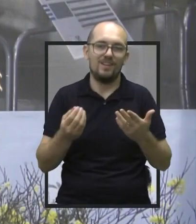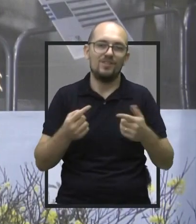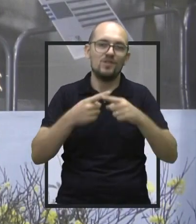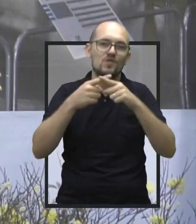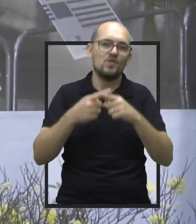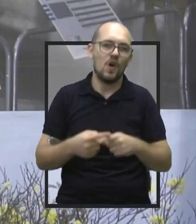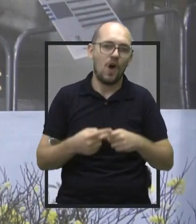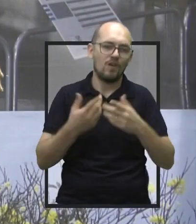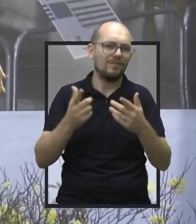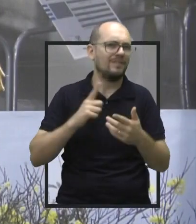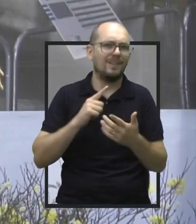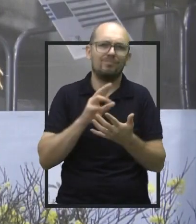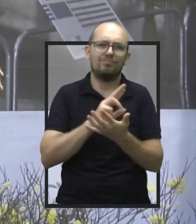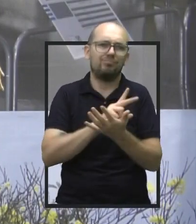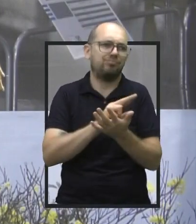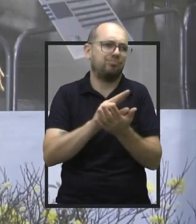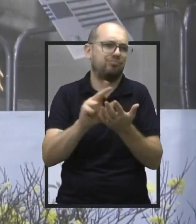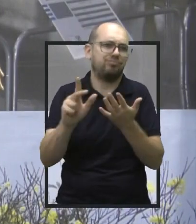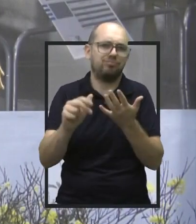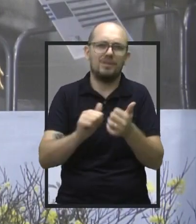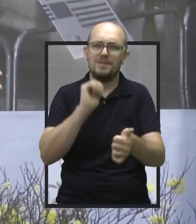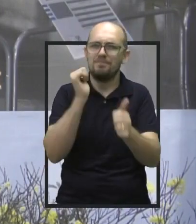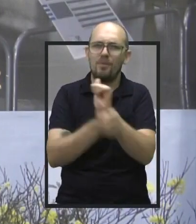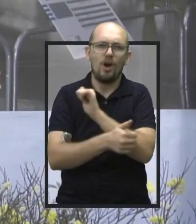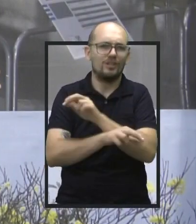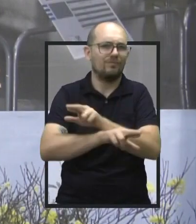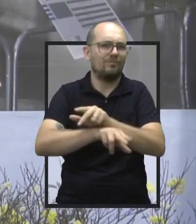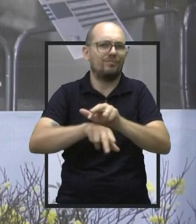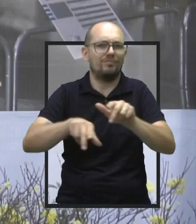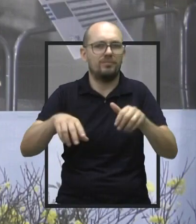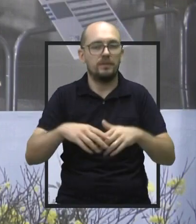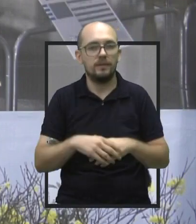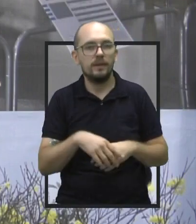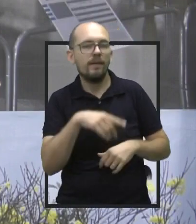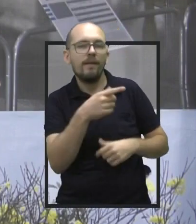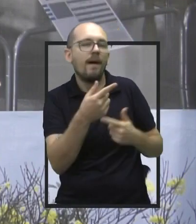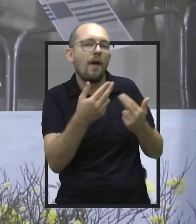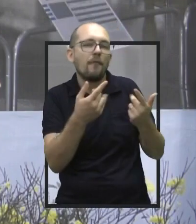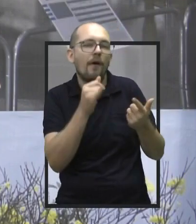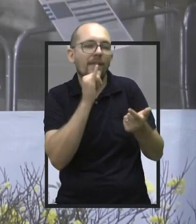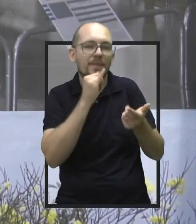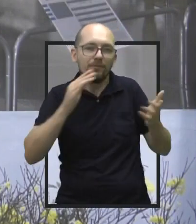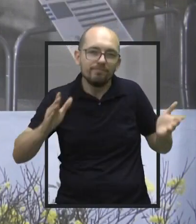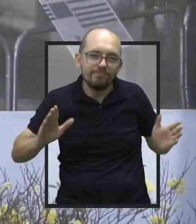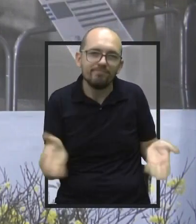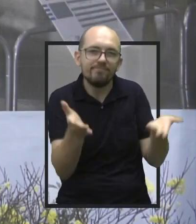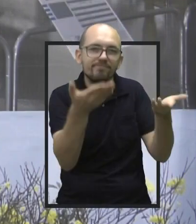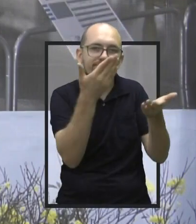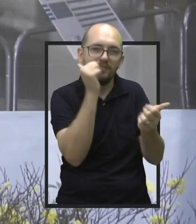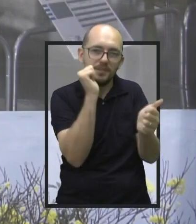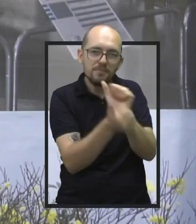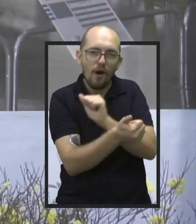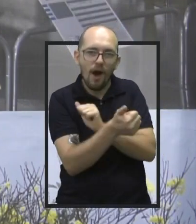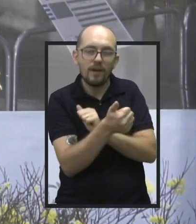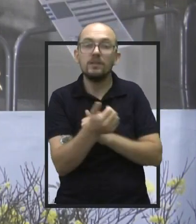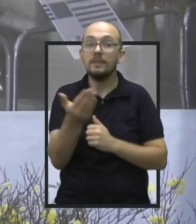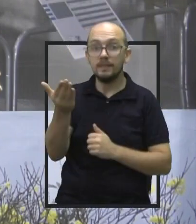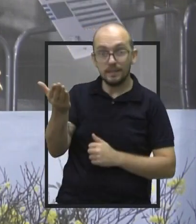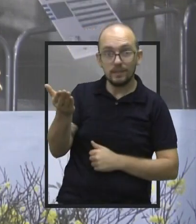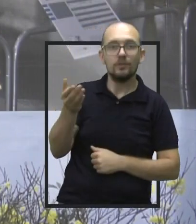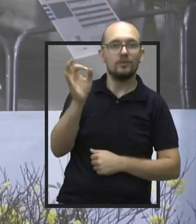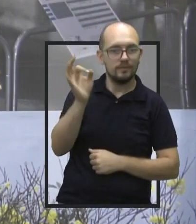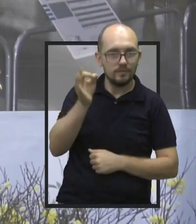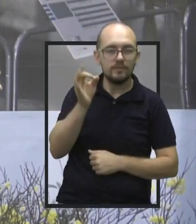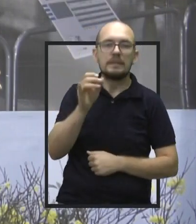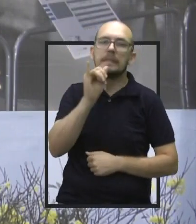com várias modalidades, inclusive, viu, Ângelo? É como se fosse uma iniciação ao esporte, né, vereadora? Exatamente, exatamente. Onde participa,